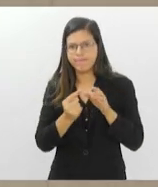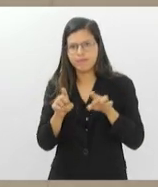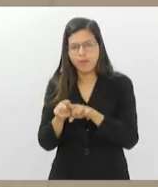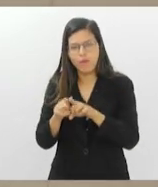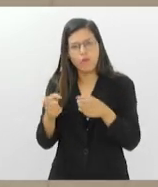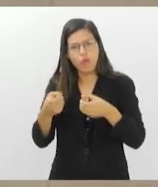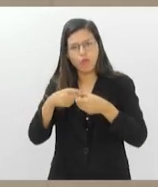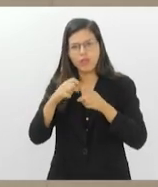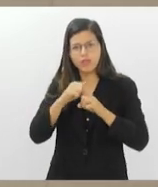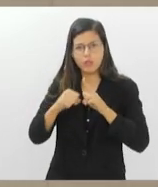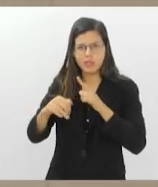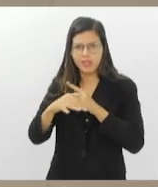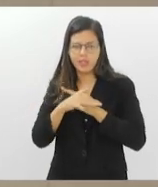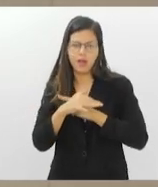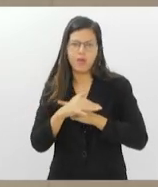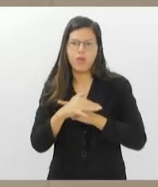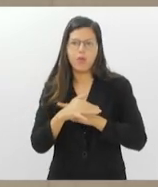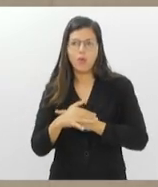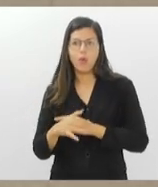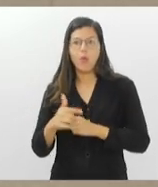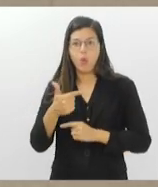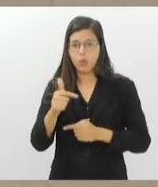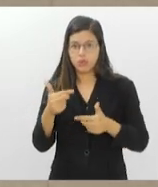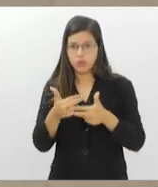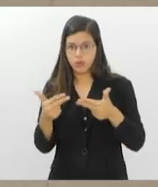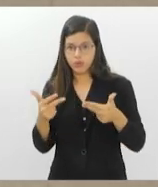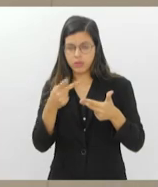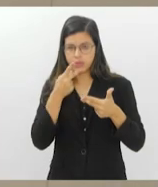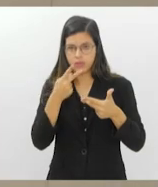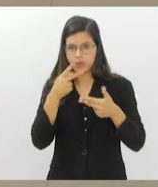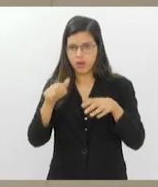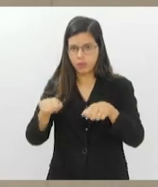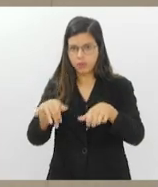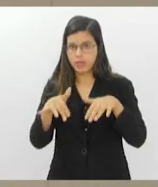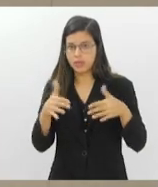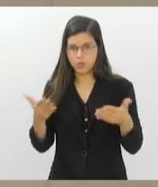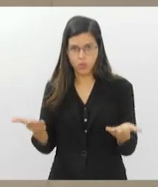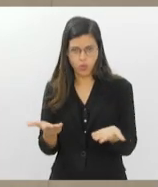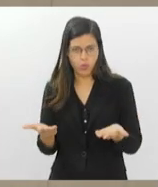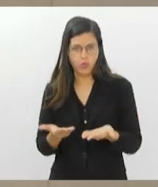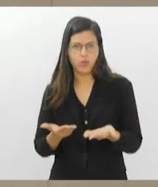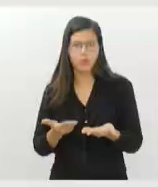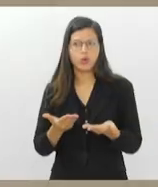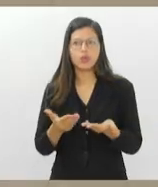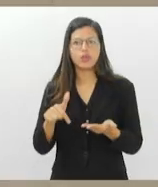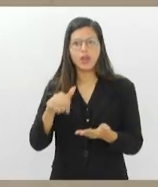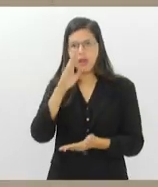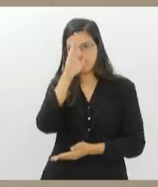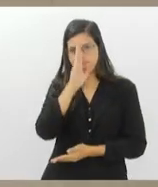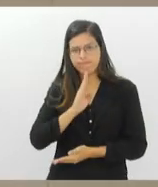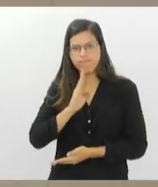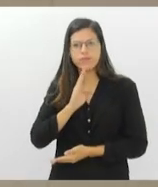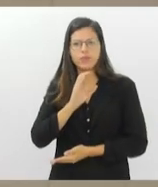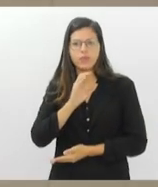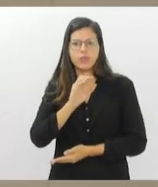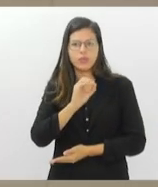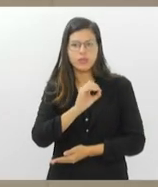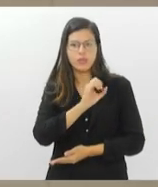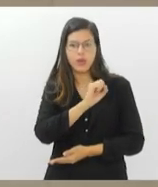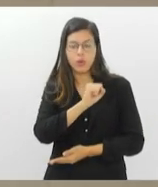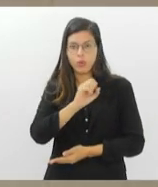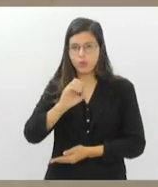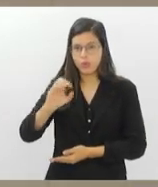uma das outras questões que nós abordamos aqui nessa audiência de hoje, na questão do 0800, é o 0800